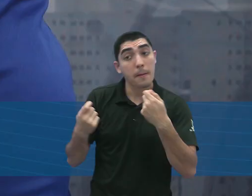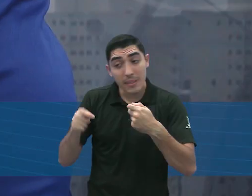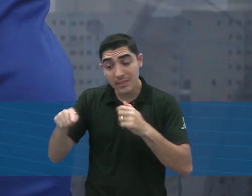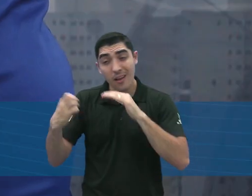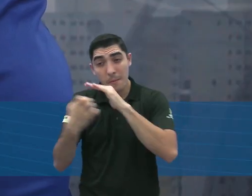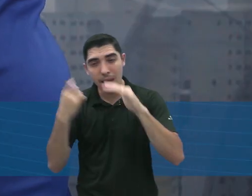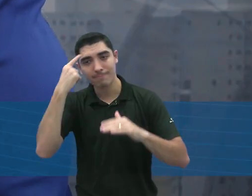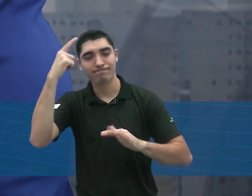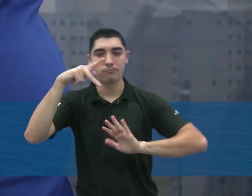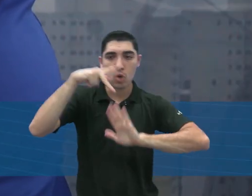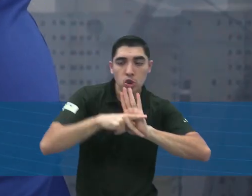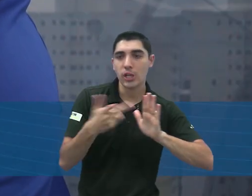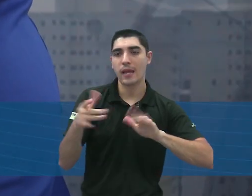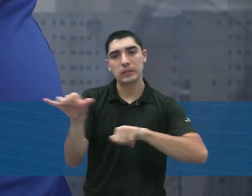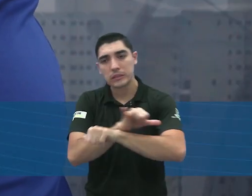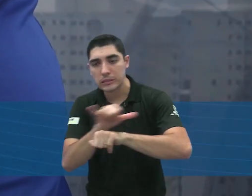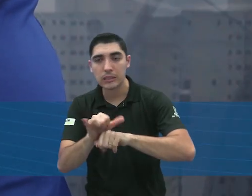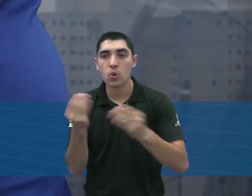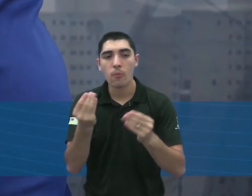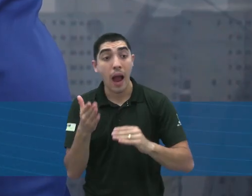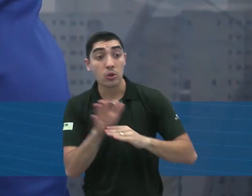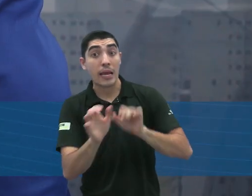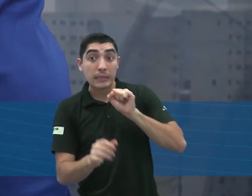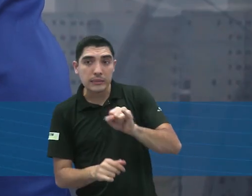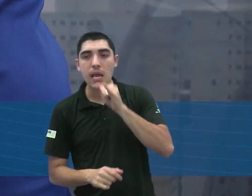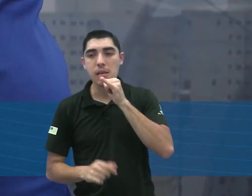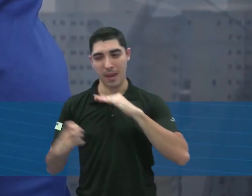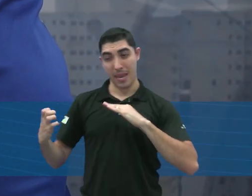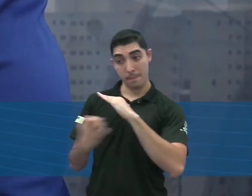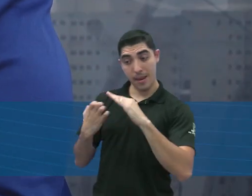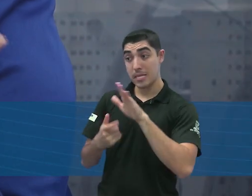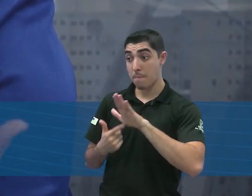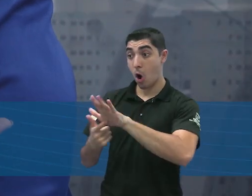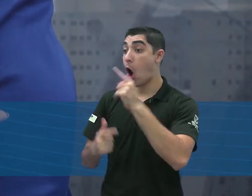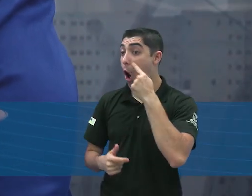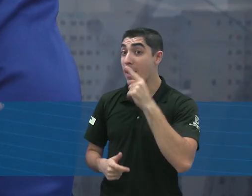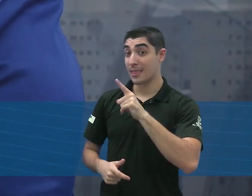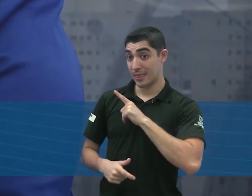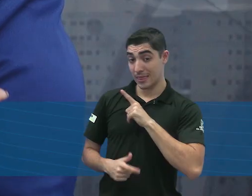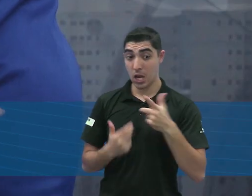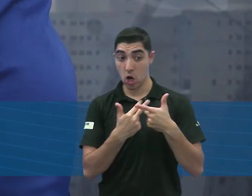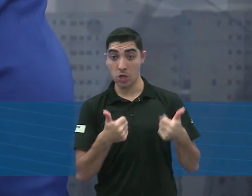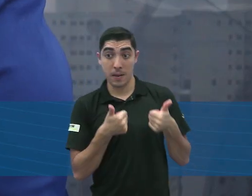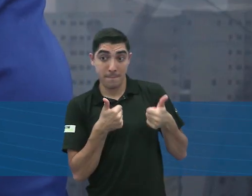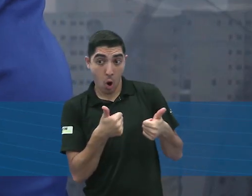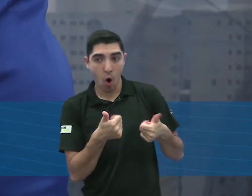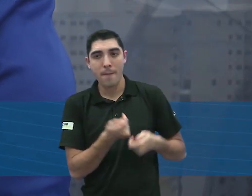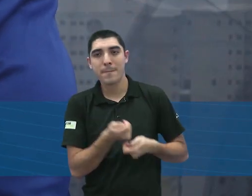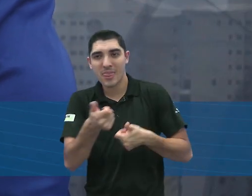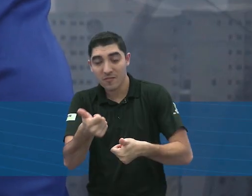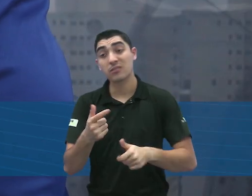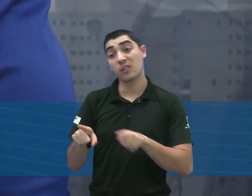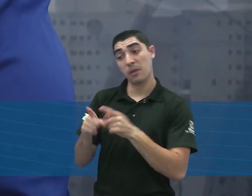né, de benefícios. Nós estávamos até conversando, né, que tem algumas empresas que apresentam os benefícios e os malefícios, ou seja,